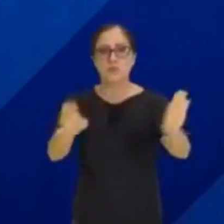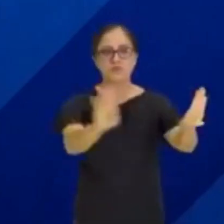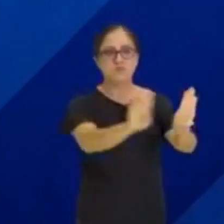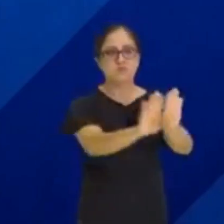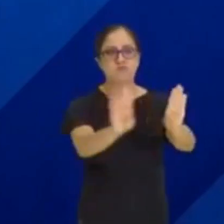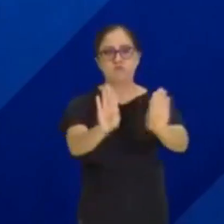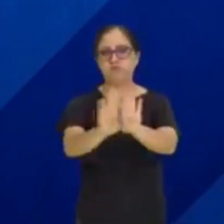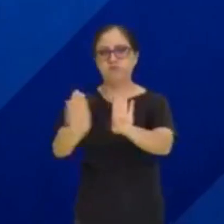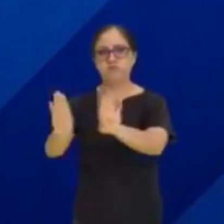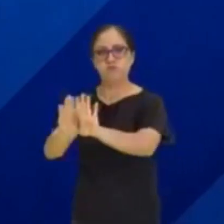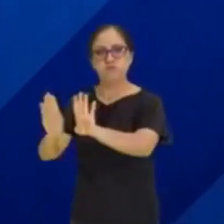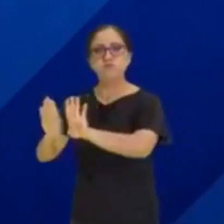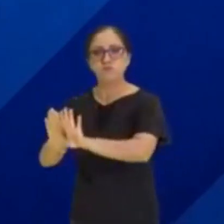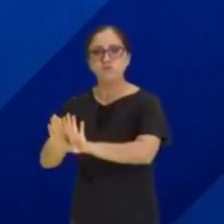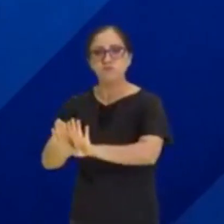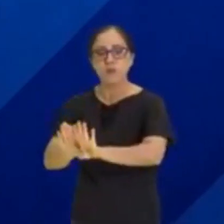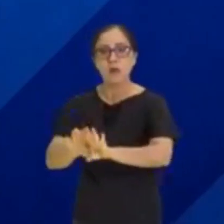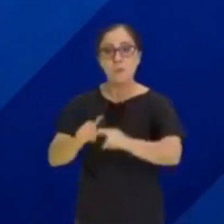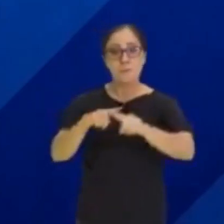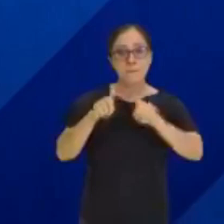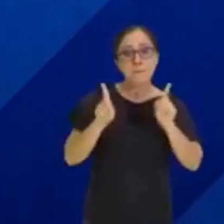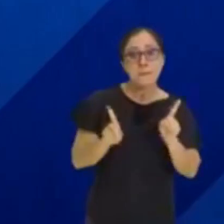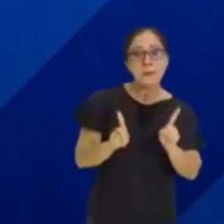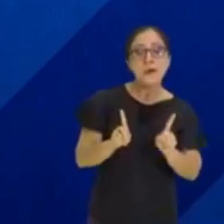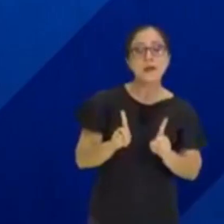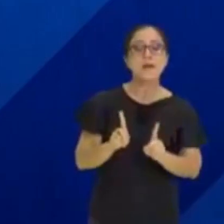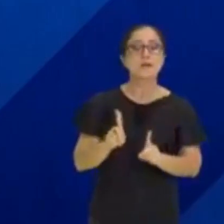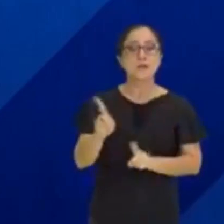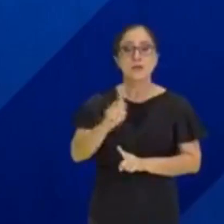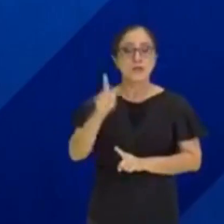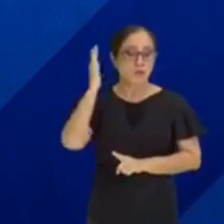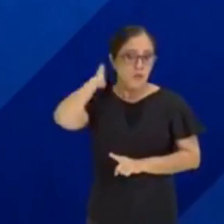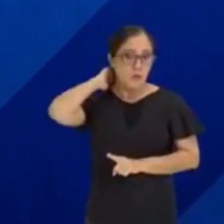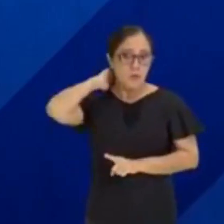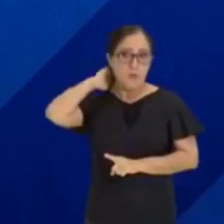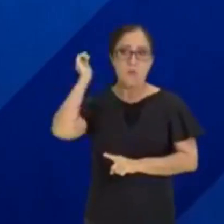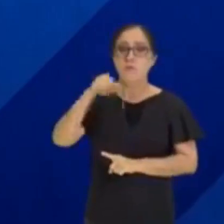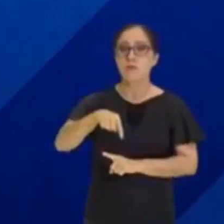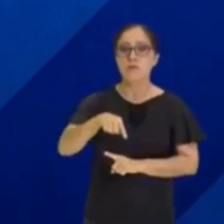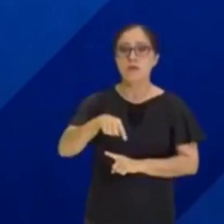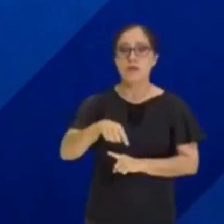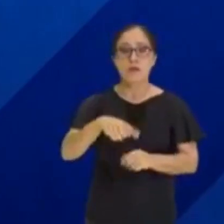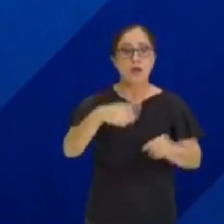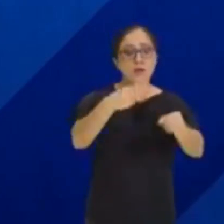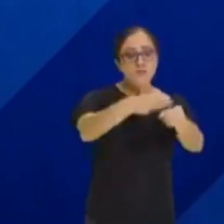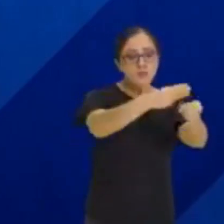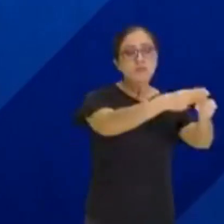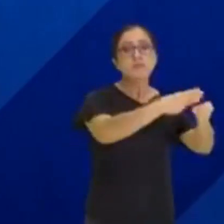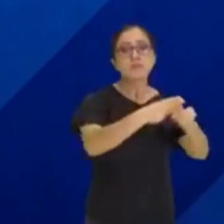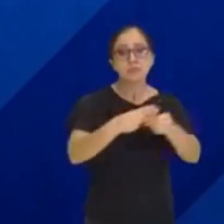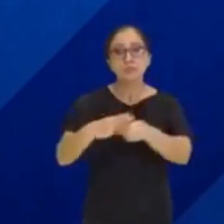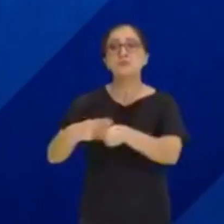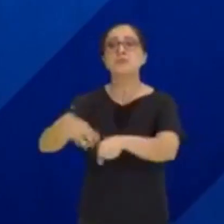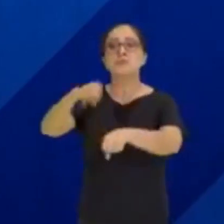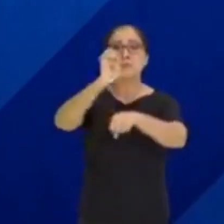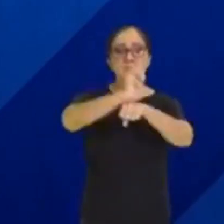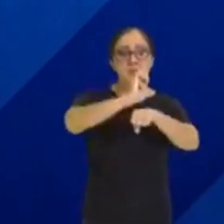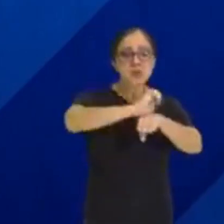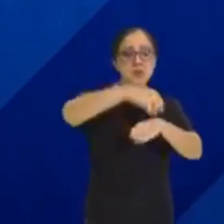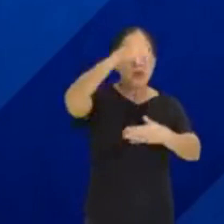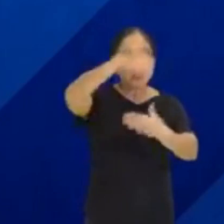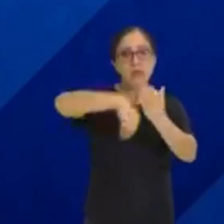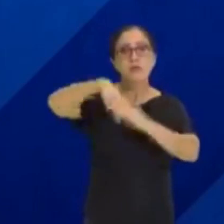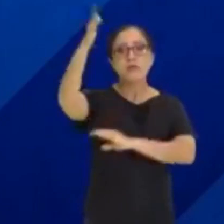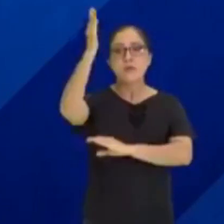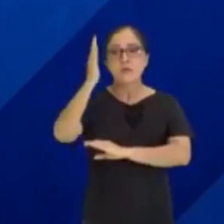que o lockdown não aconteceu só em Belém e alguns municípios paraenses, não. O lockdown aconteceu em outros estados brasileiros,